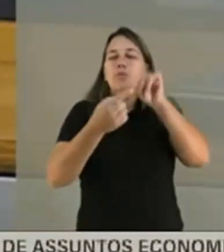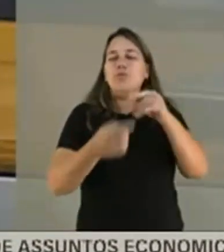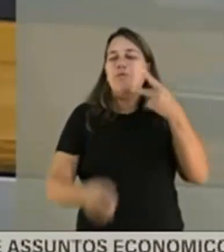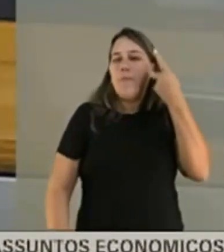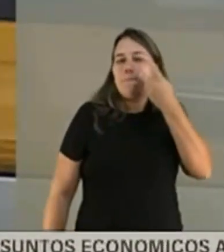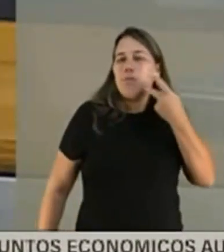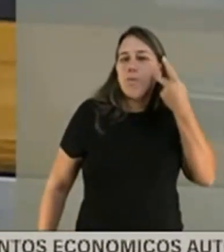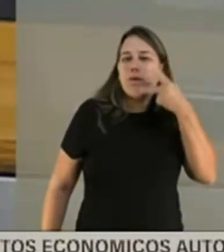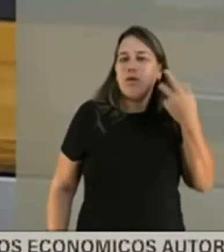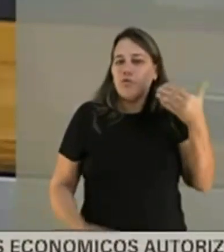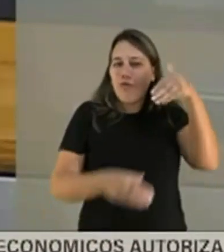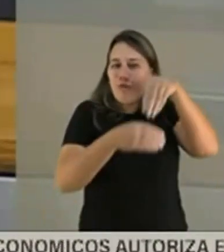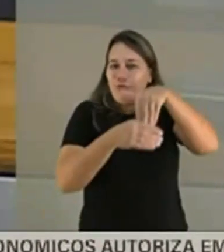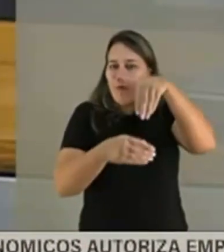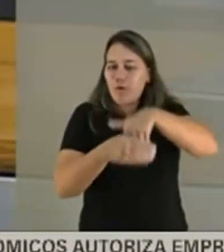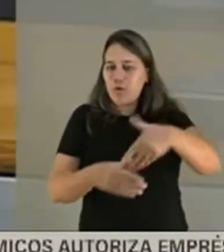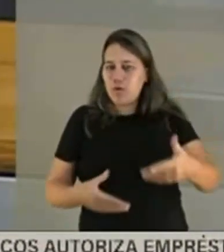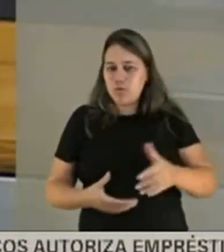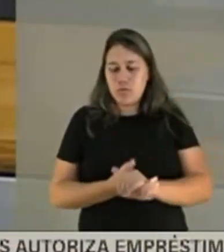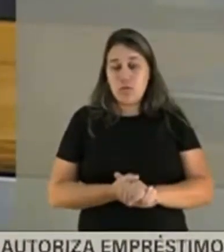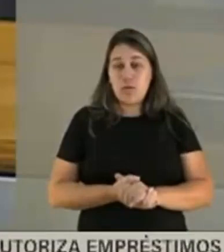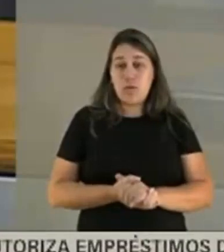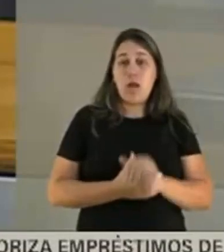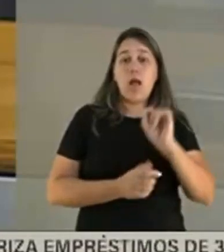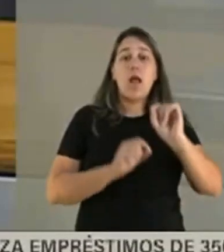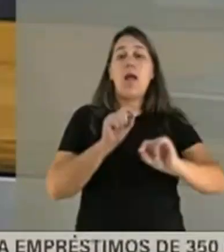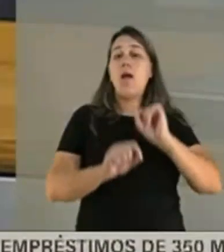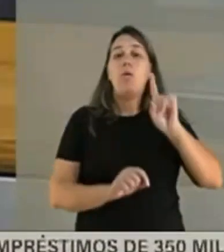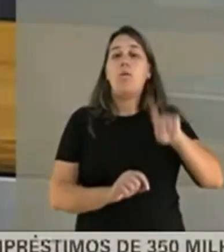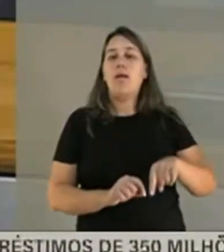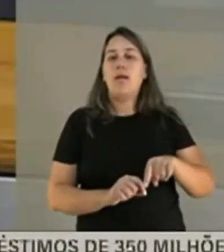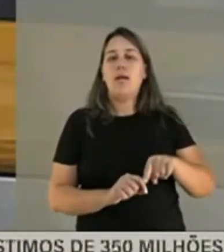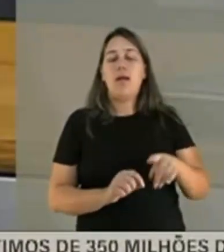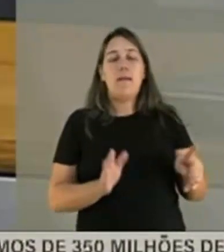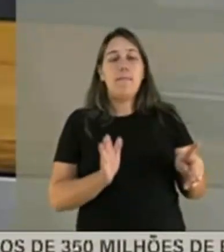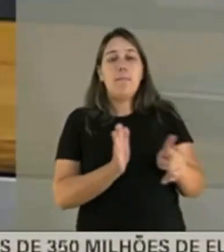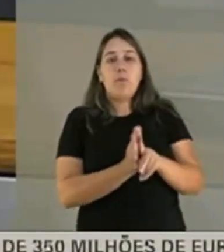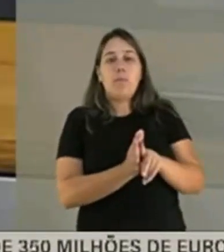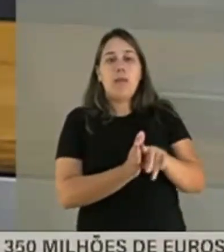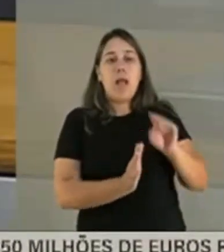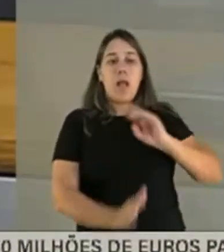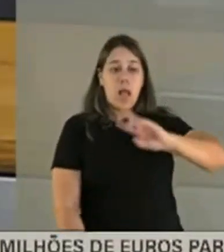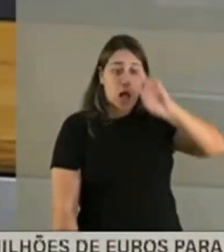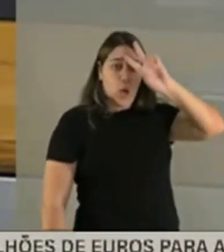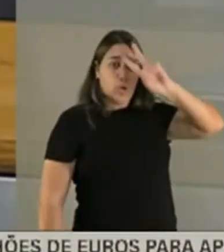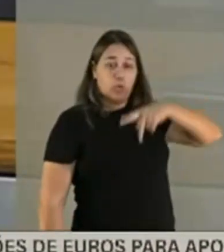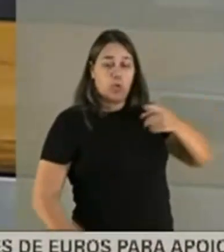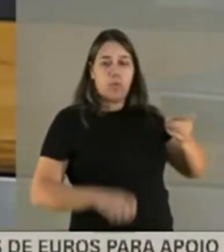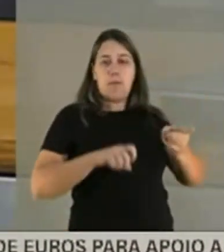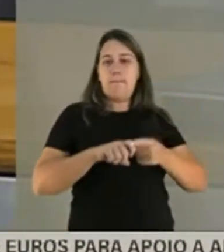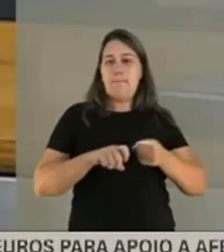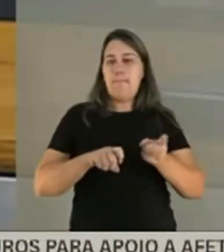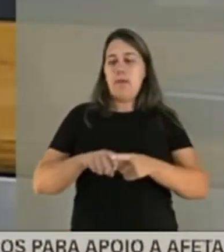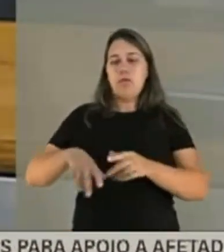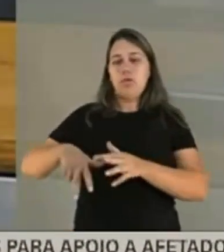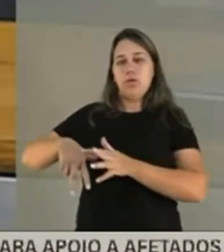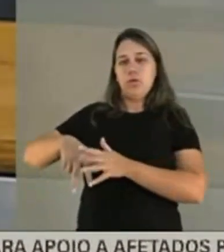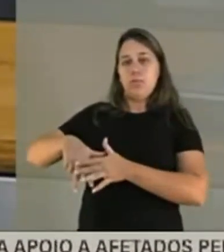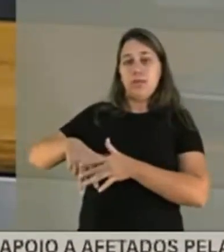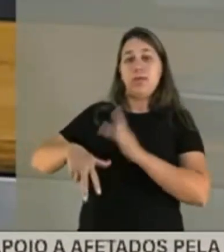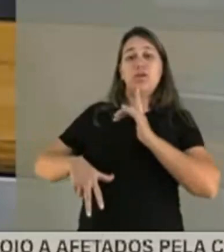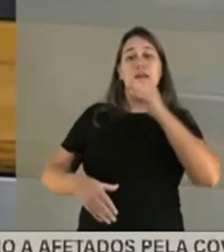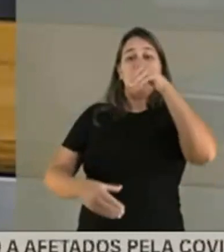políticas e eleitoreiras, é condenar a sagrada e milenar autonomia médica e do paciente, prevista